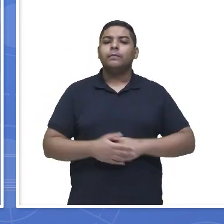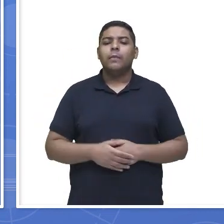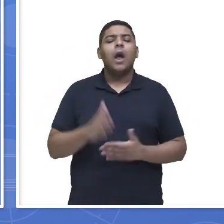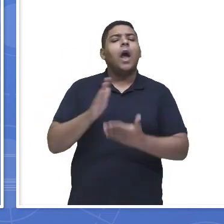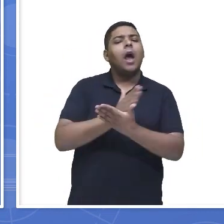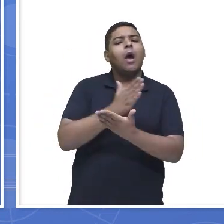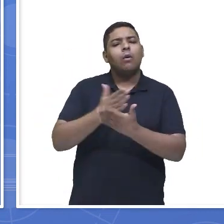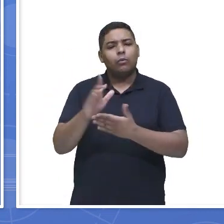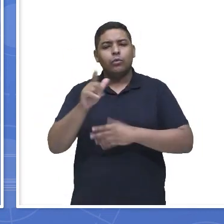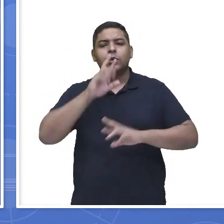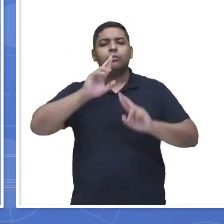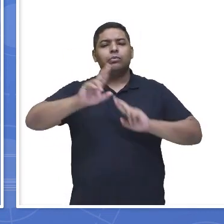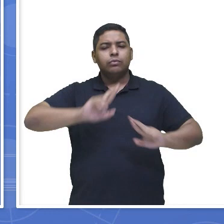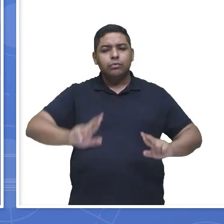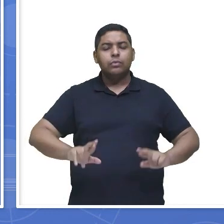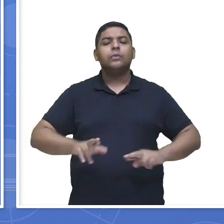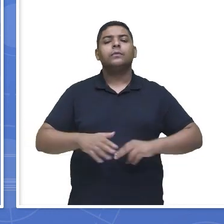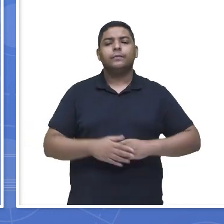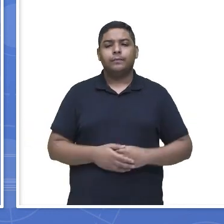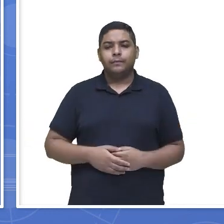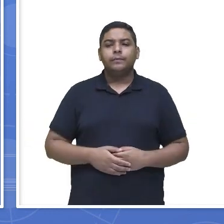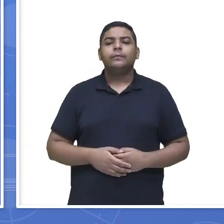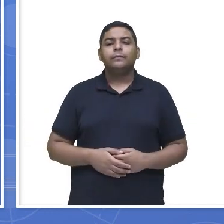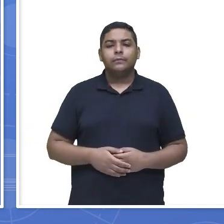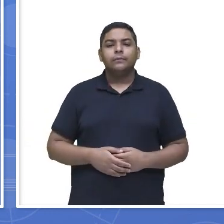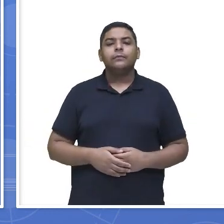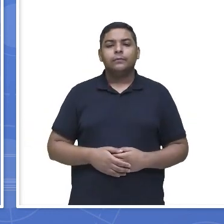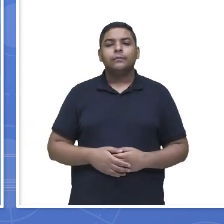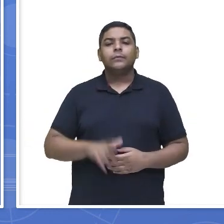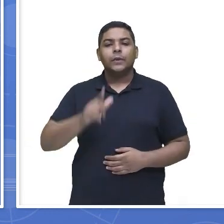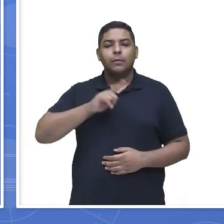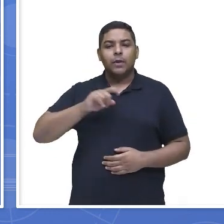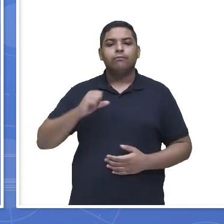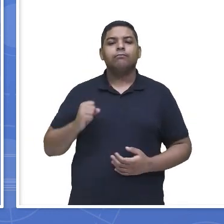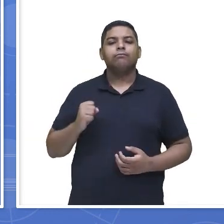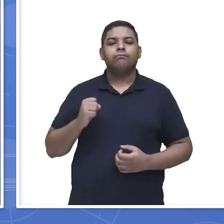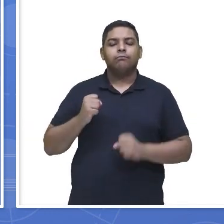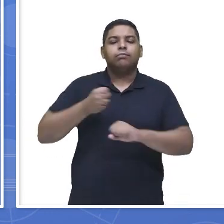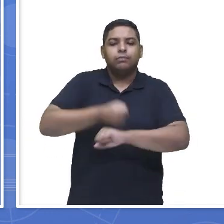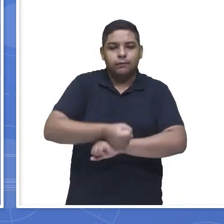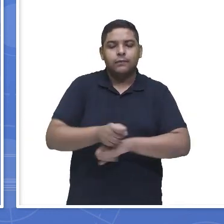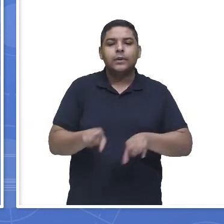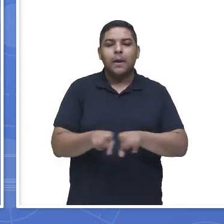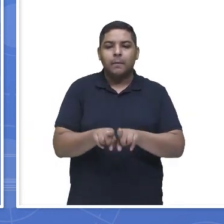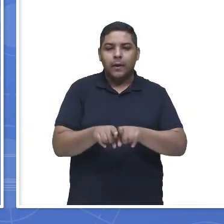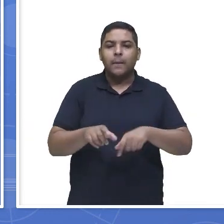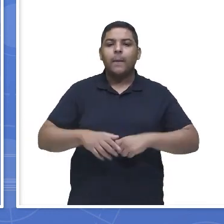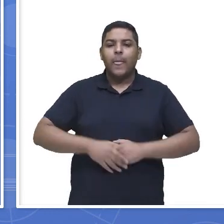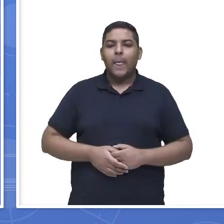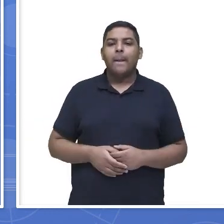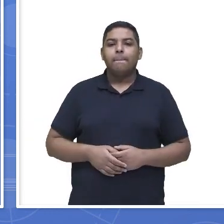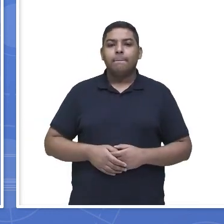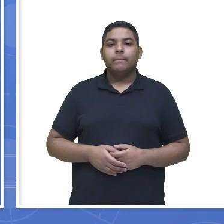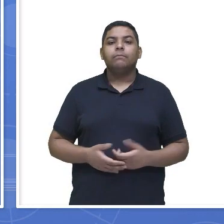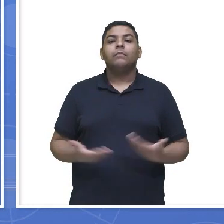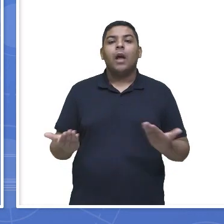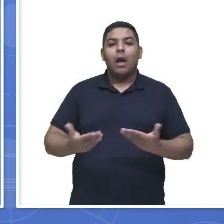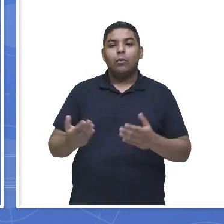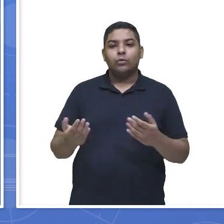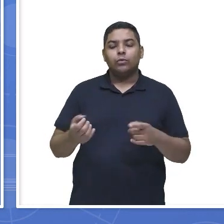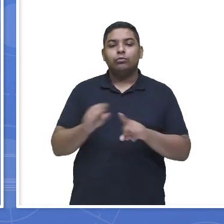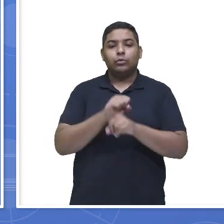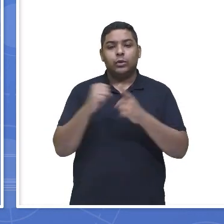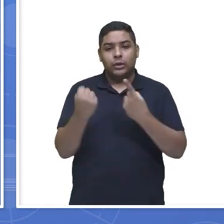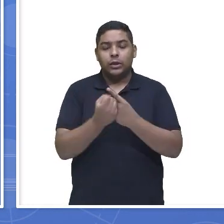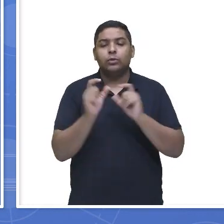Alguns colocaram nas suas respostas aí, e eu vou endossar aqui. Nós vivemos numa sociedade rápida, que muda